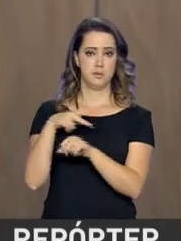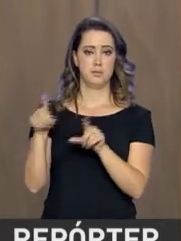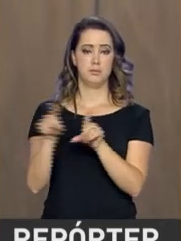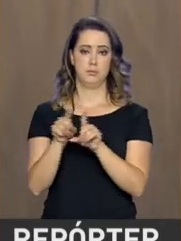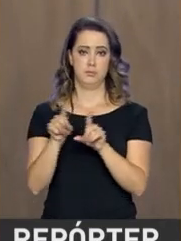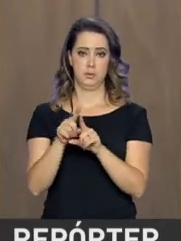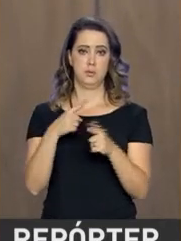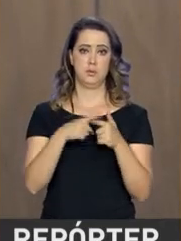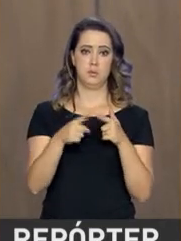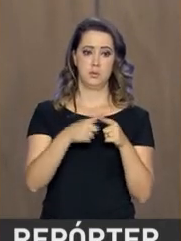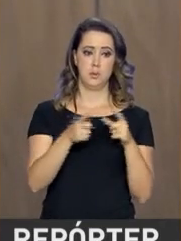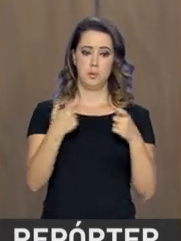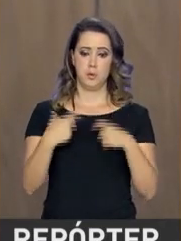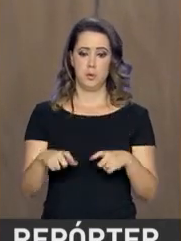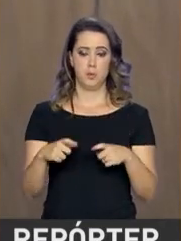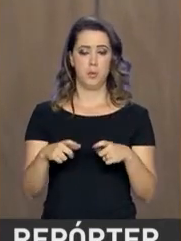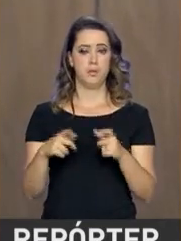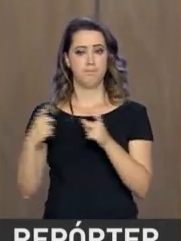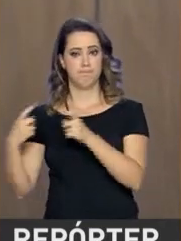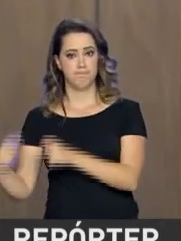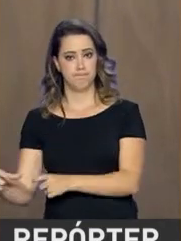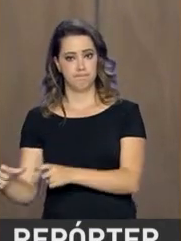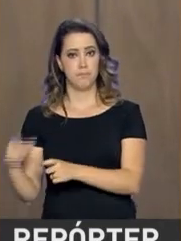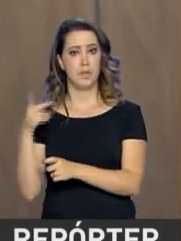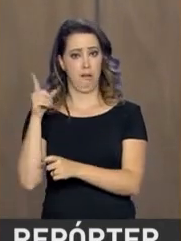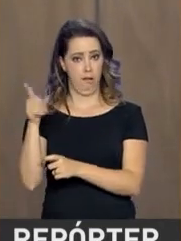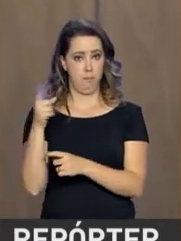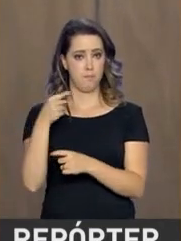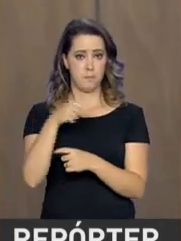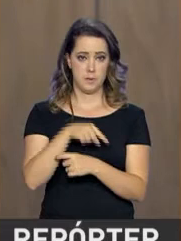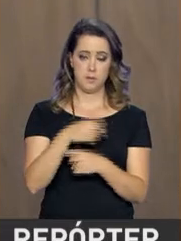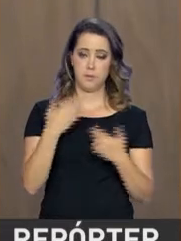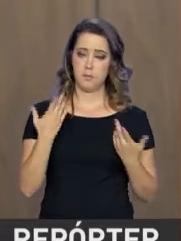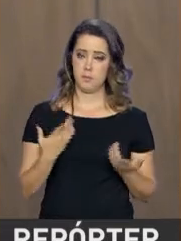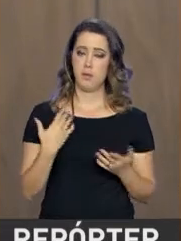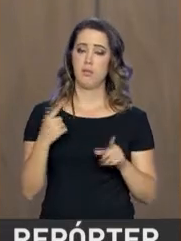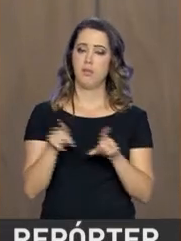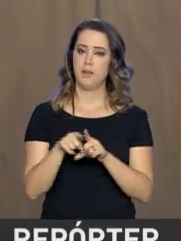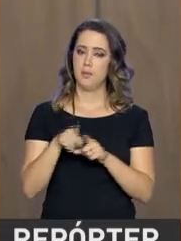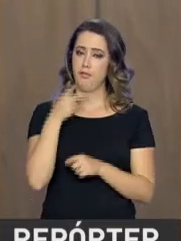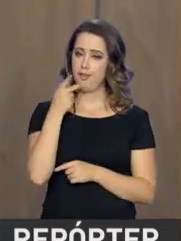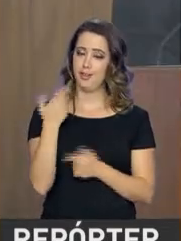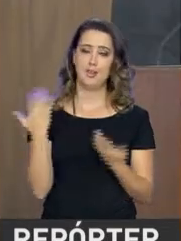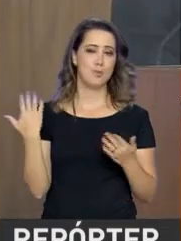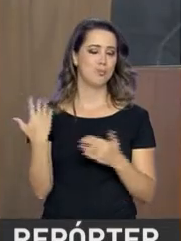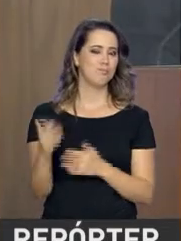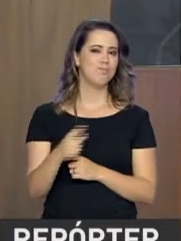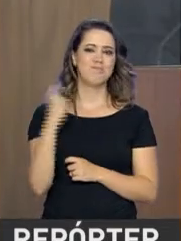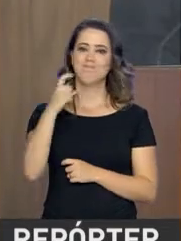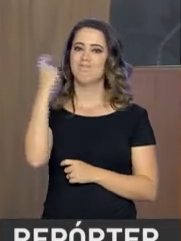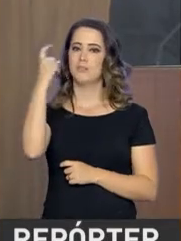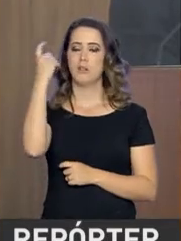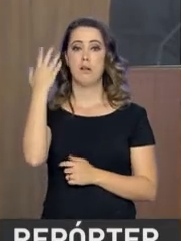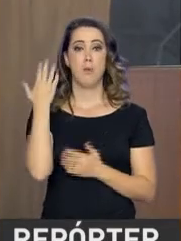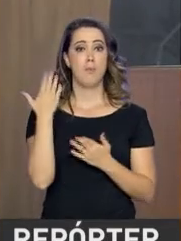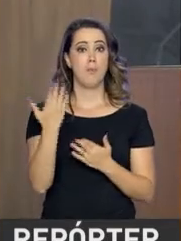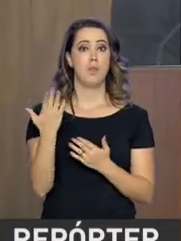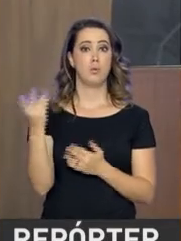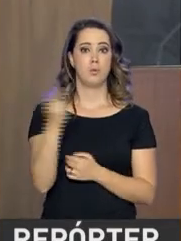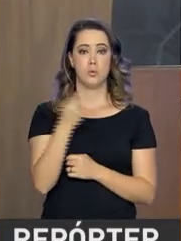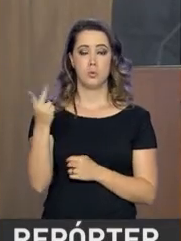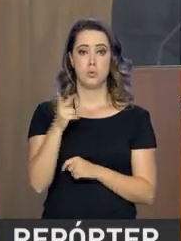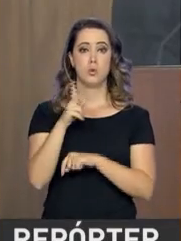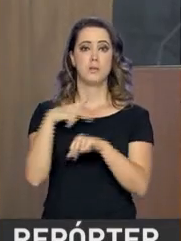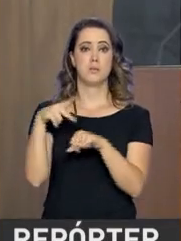regionais e registramos com muita satisfação o aumento do comércio bilateral entre nossos